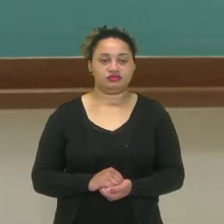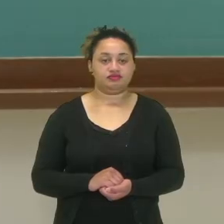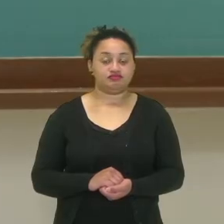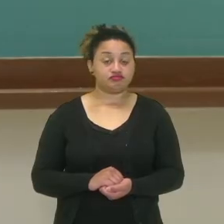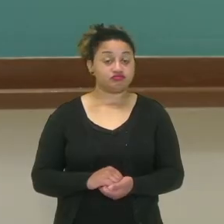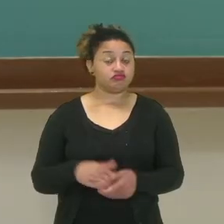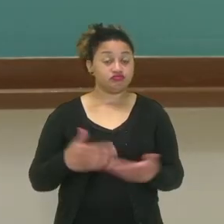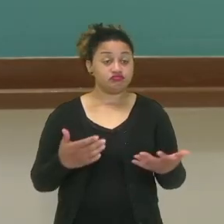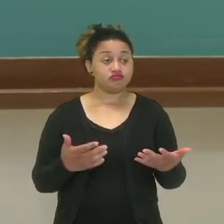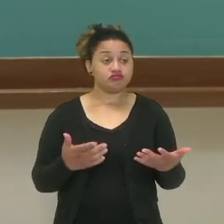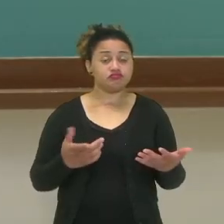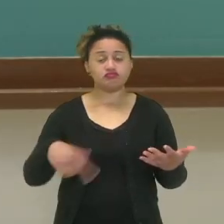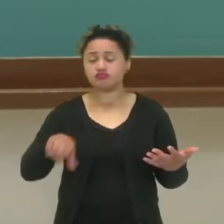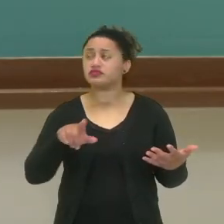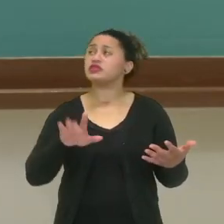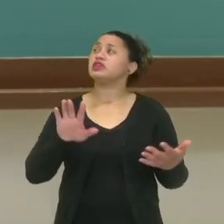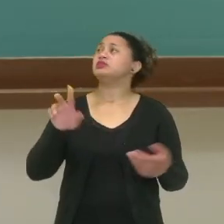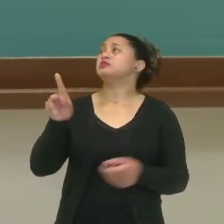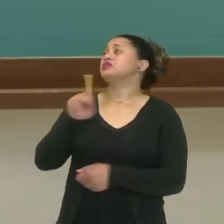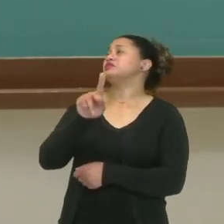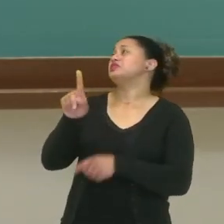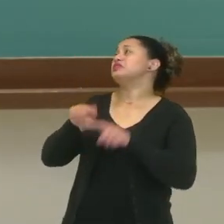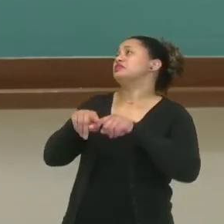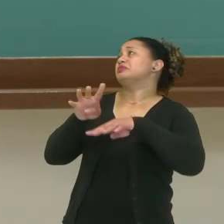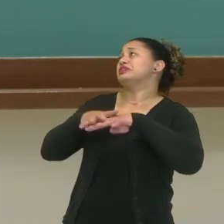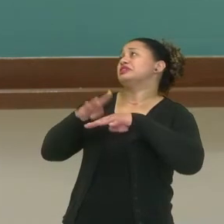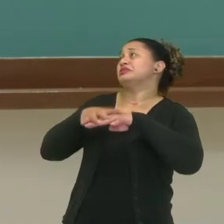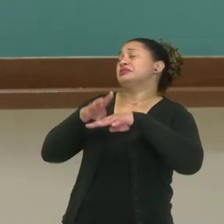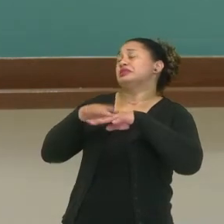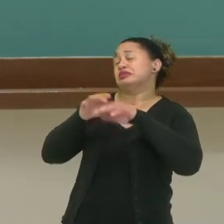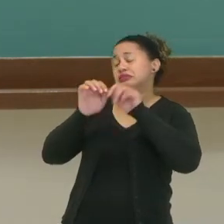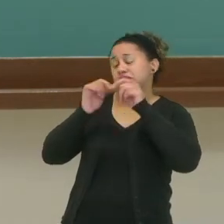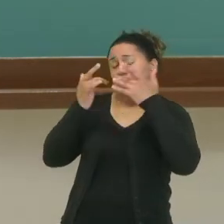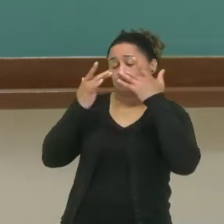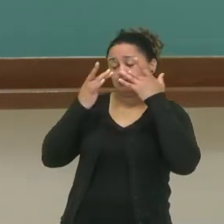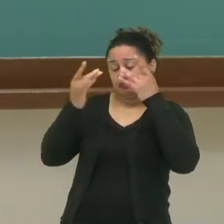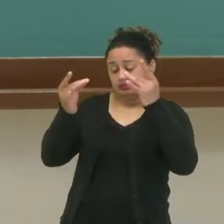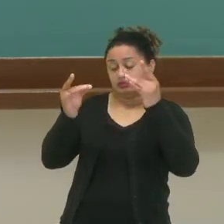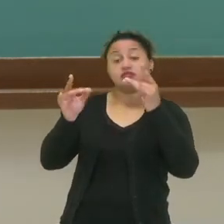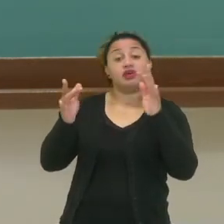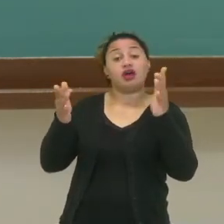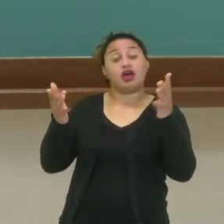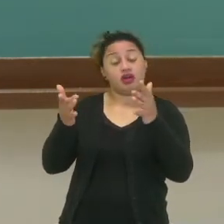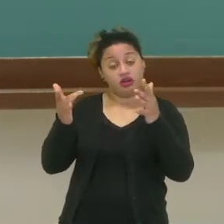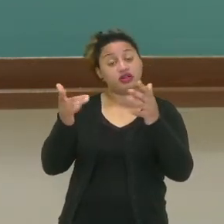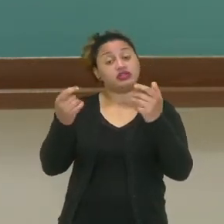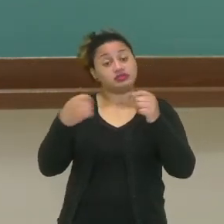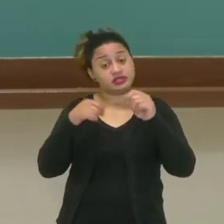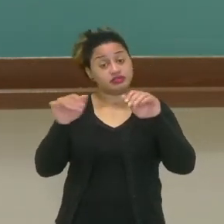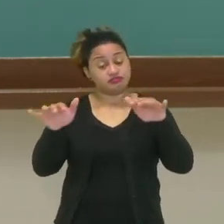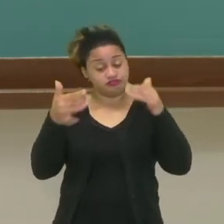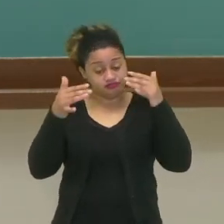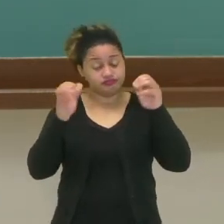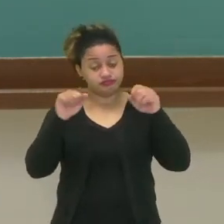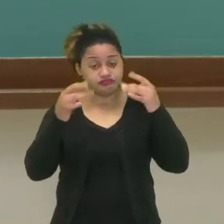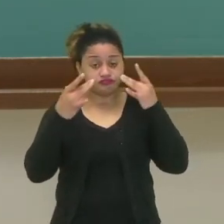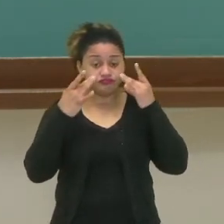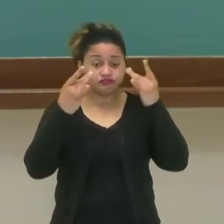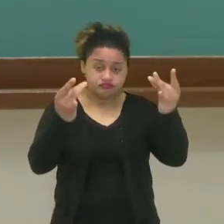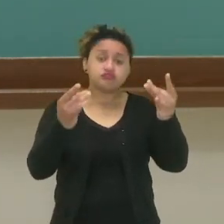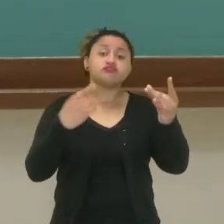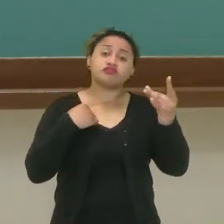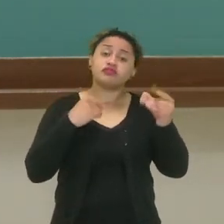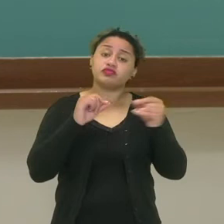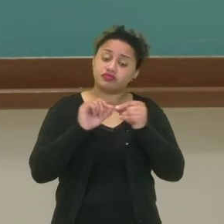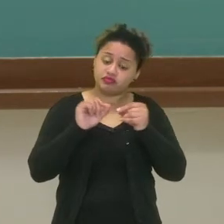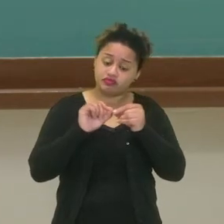Então vocês vejam, ai professor, mas aquela matemática eu não prestei atenção. Bem, agora vai ter que prestar atenção e trabalhar. Mas lembre-se que a